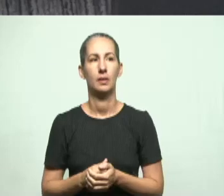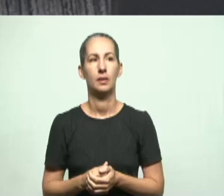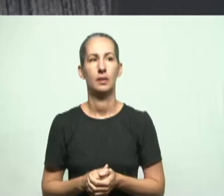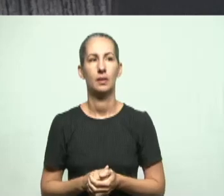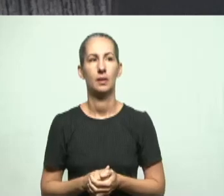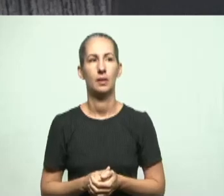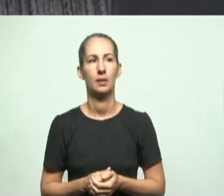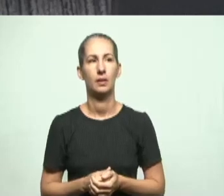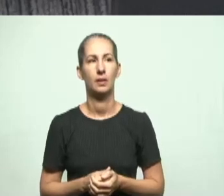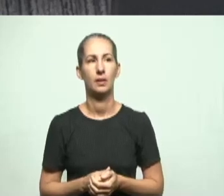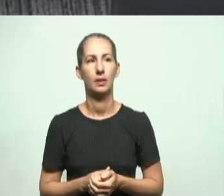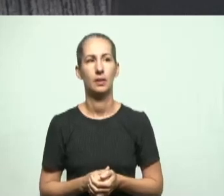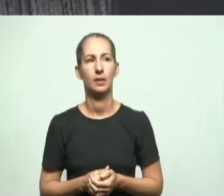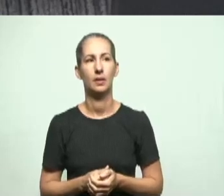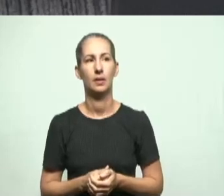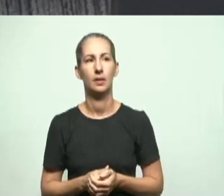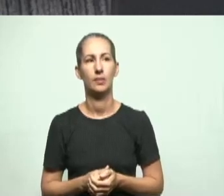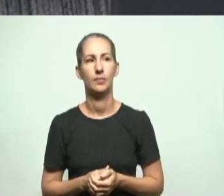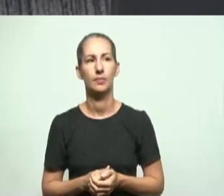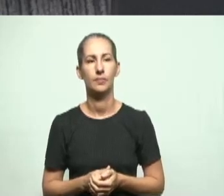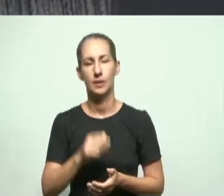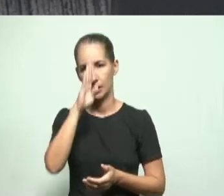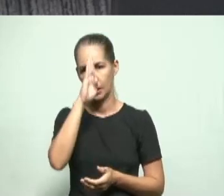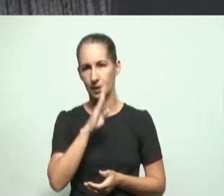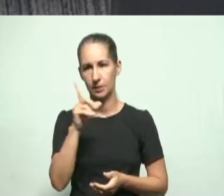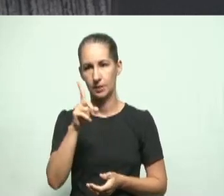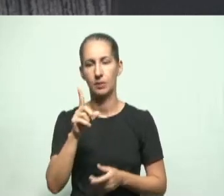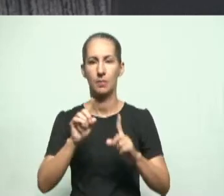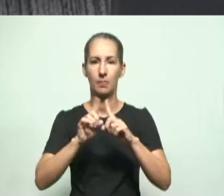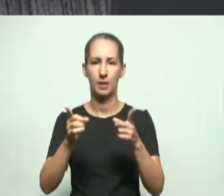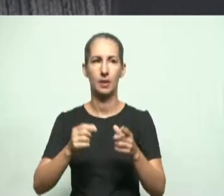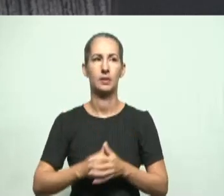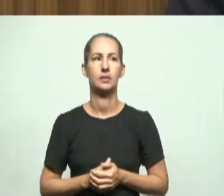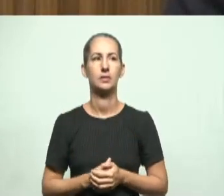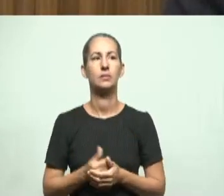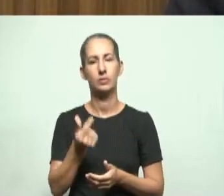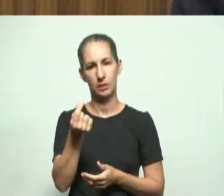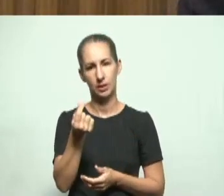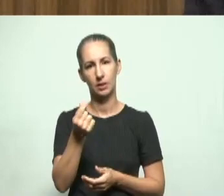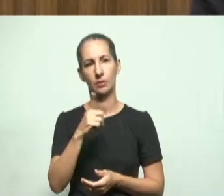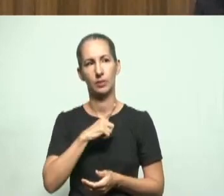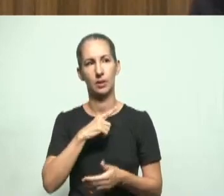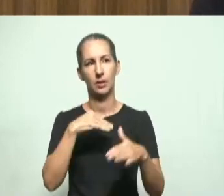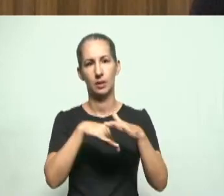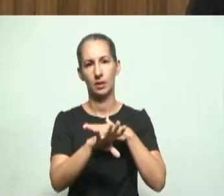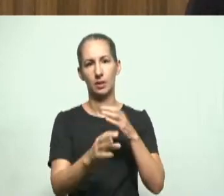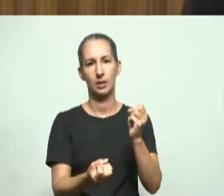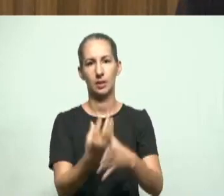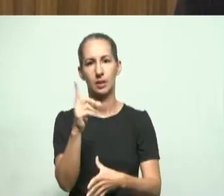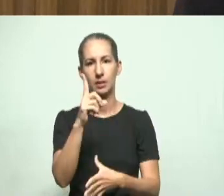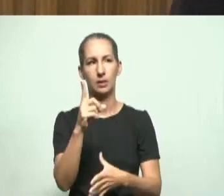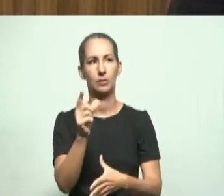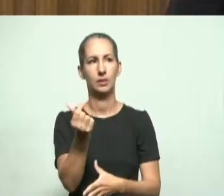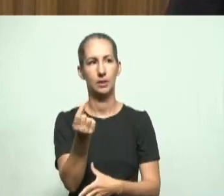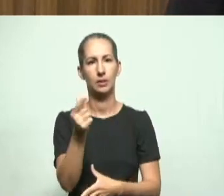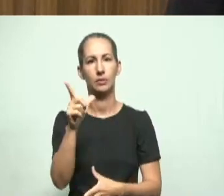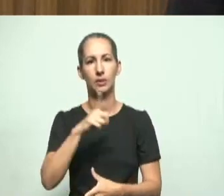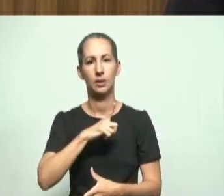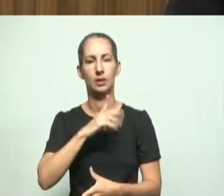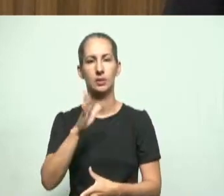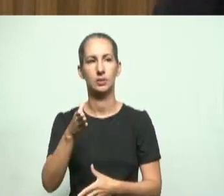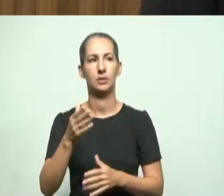pagar essa tarifa, porque já o empresário não vai fazer de graça. Isso, mas o dinheiro já existe, não vai criar fundo, não vai criar nada, o dinheiro já existe.